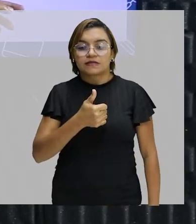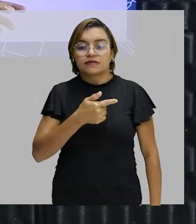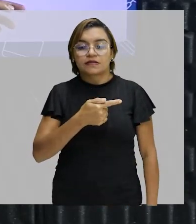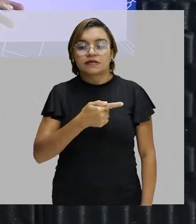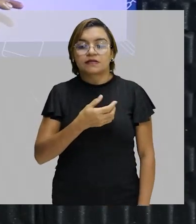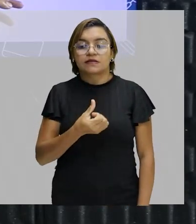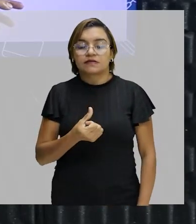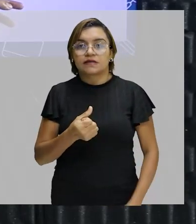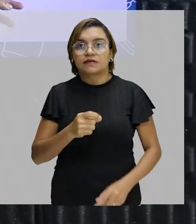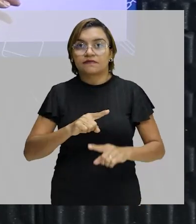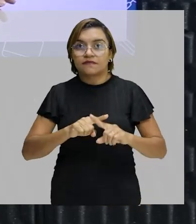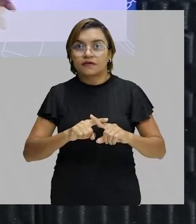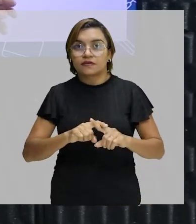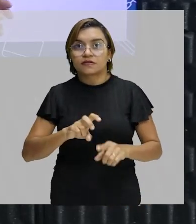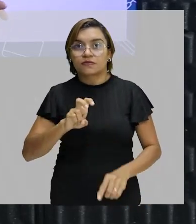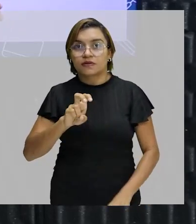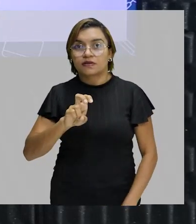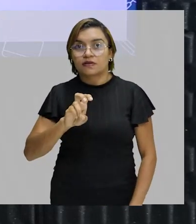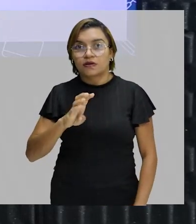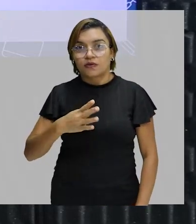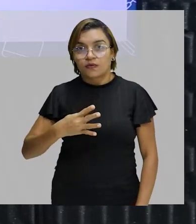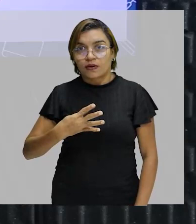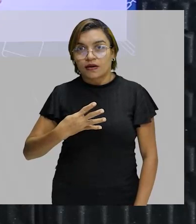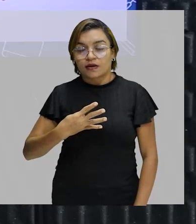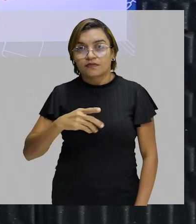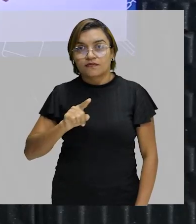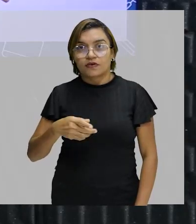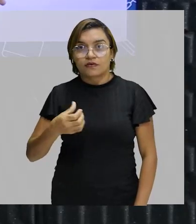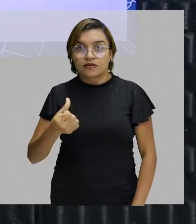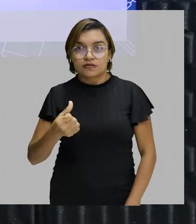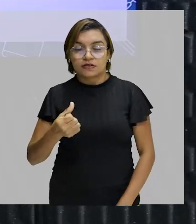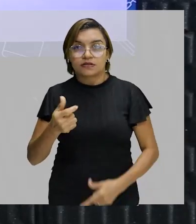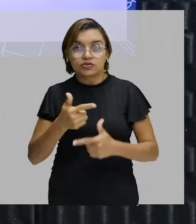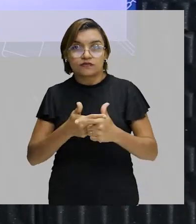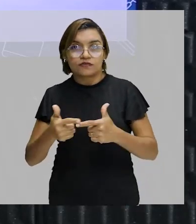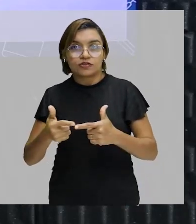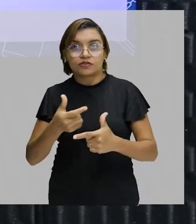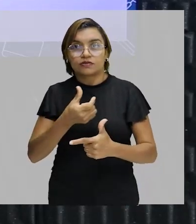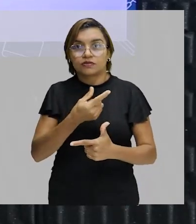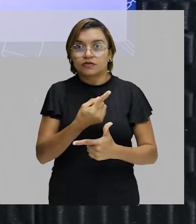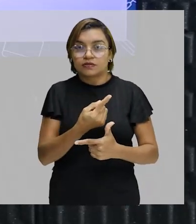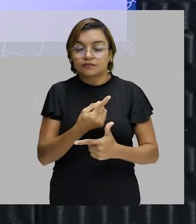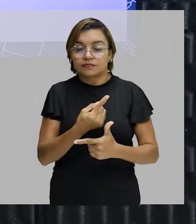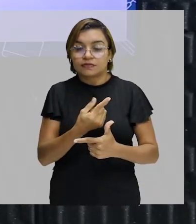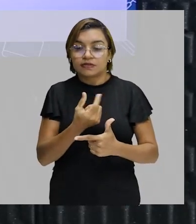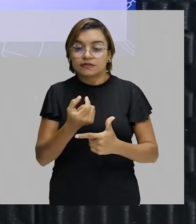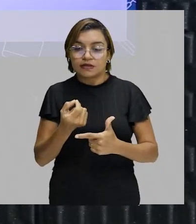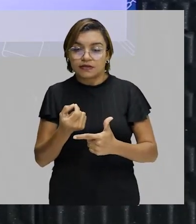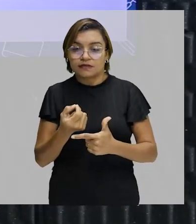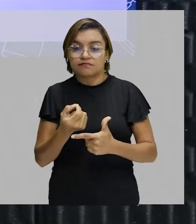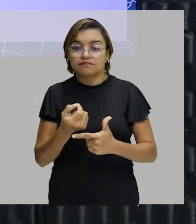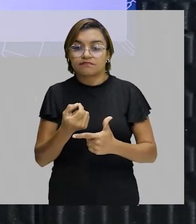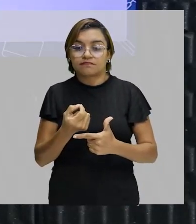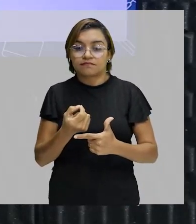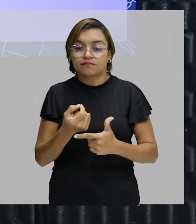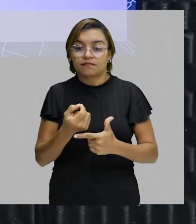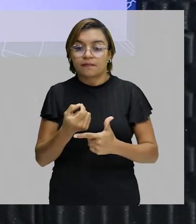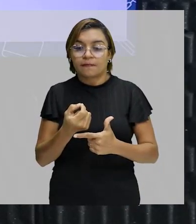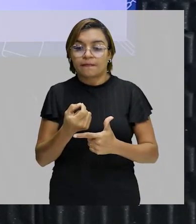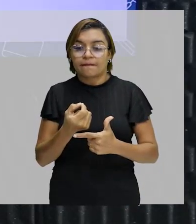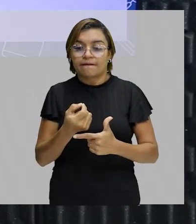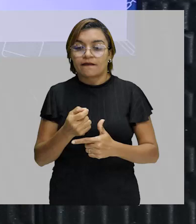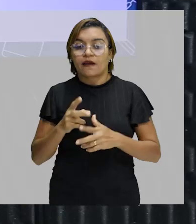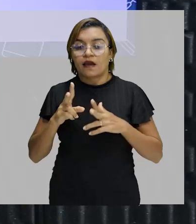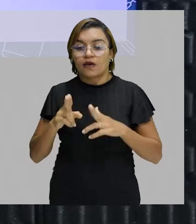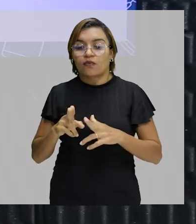vezes 54,6 dividido por 100 vezes 16, certo? Já fiz o